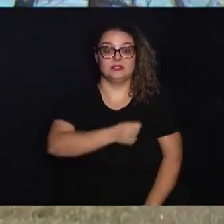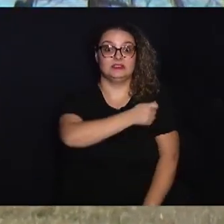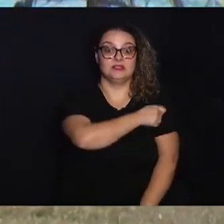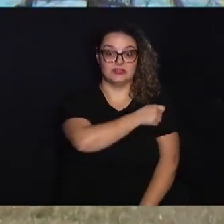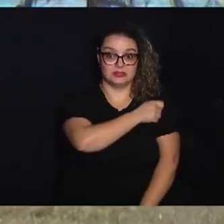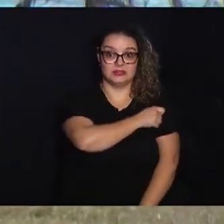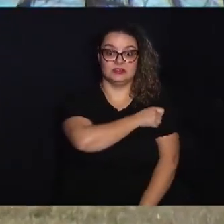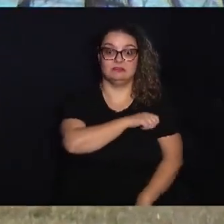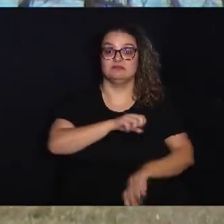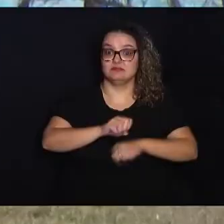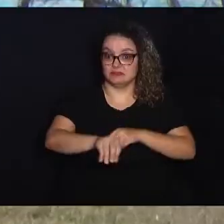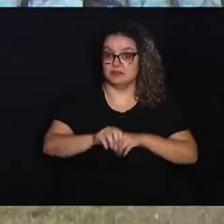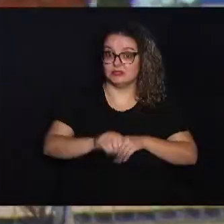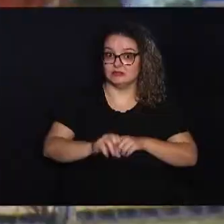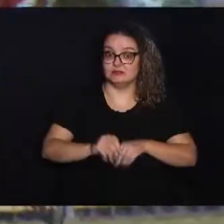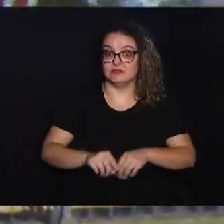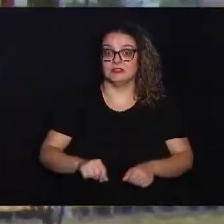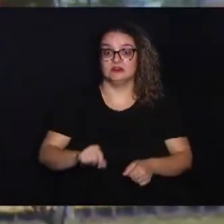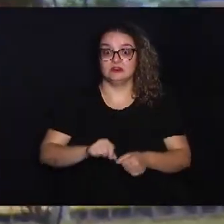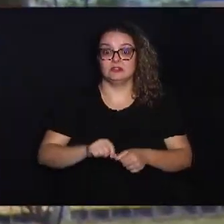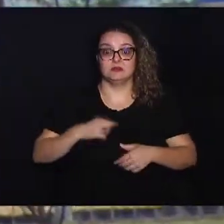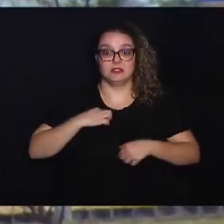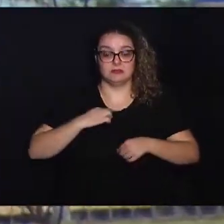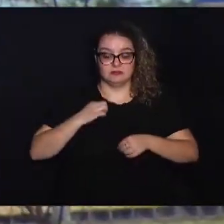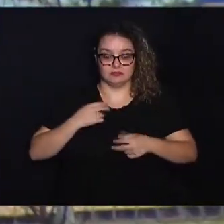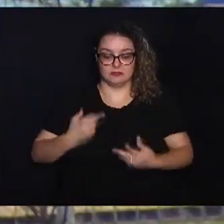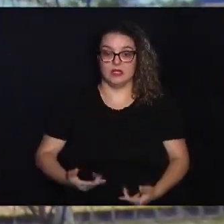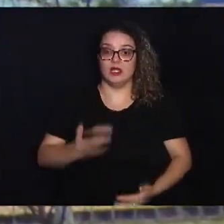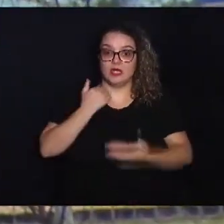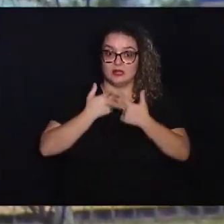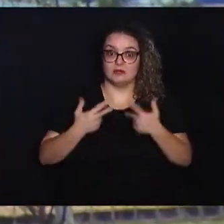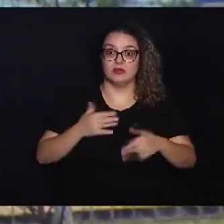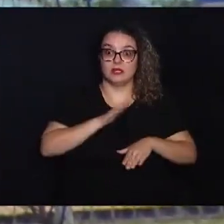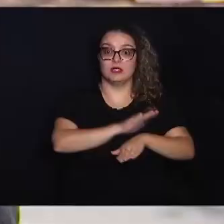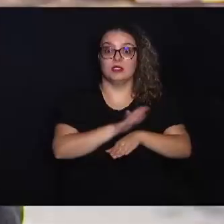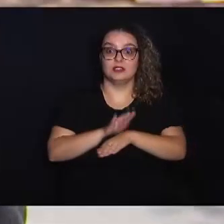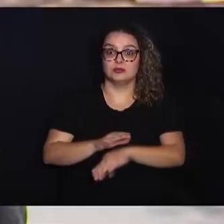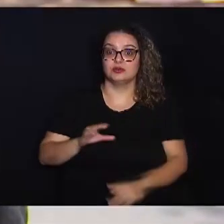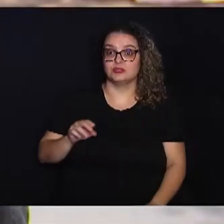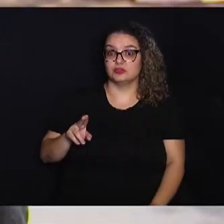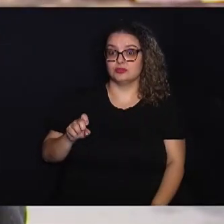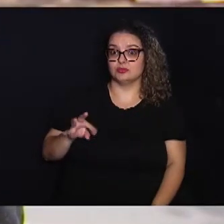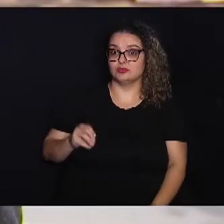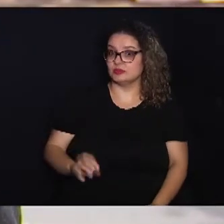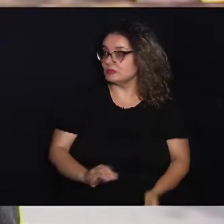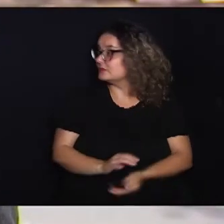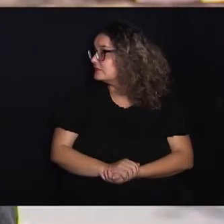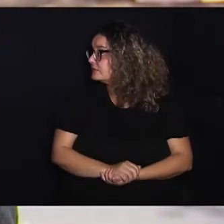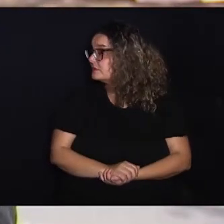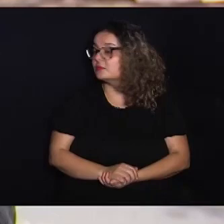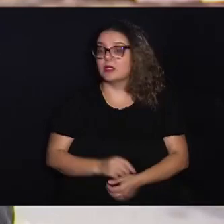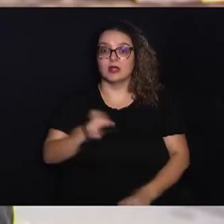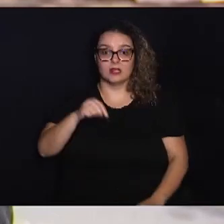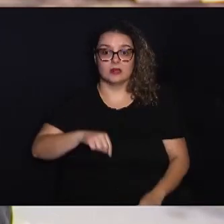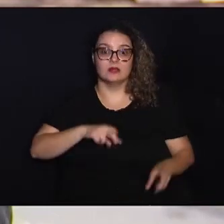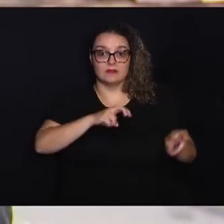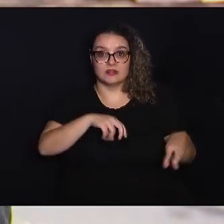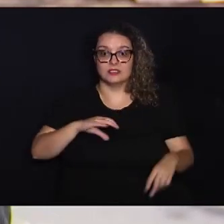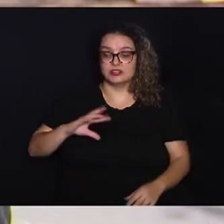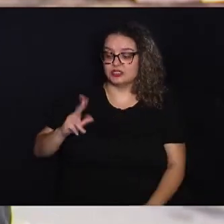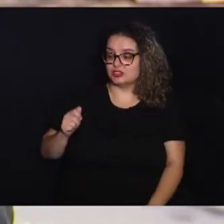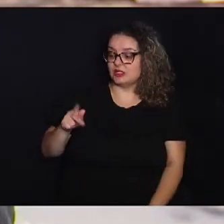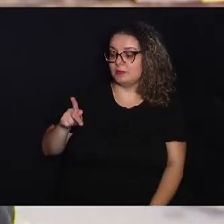recebem, além das aulas e das instruções, fardamento, alimentação e ajuda de custo. Aqui